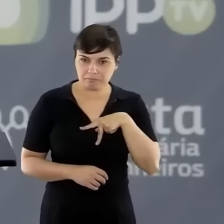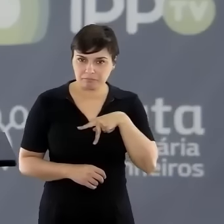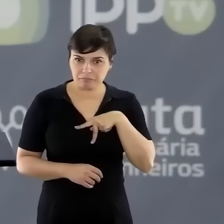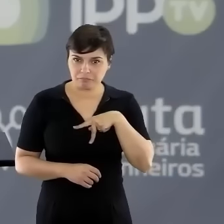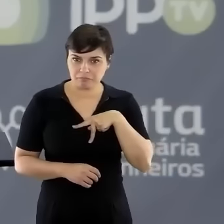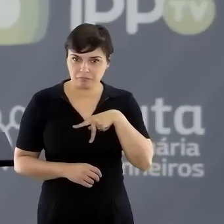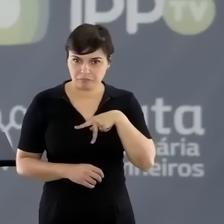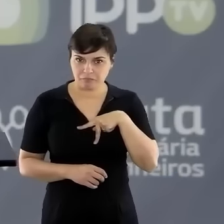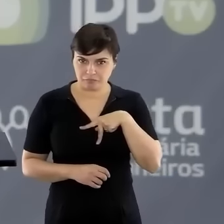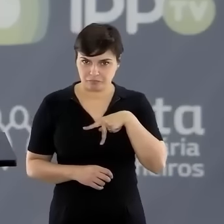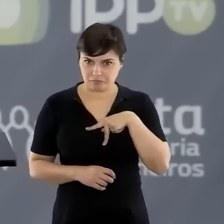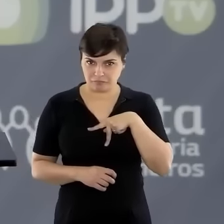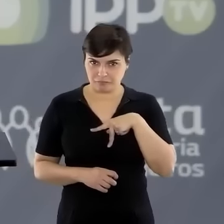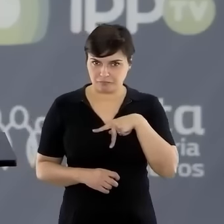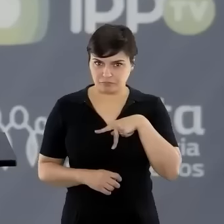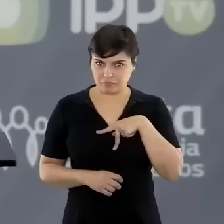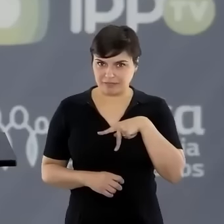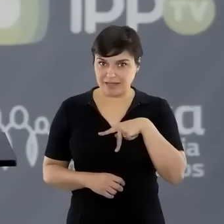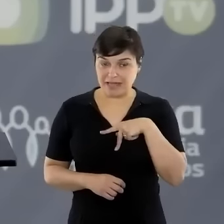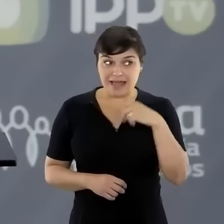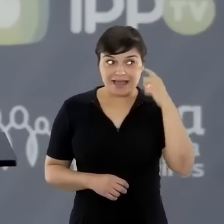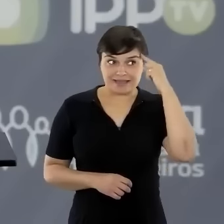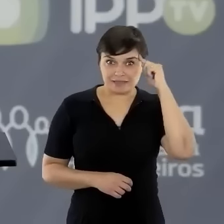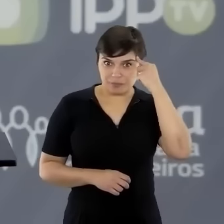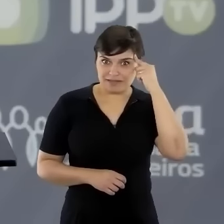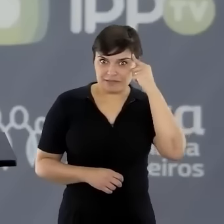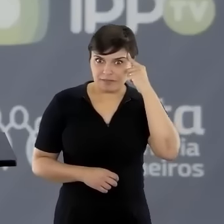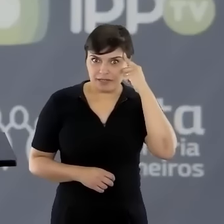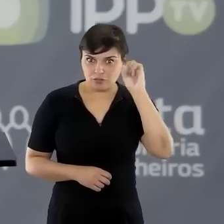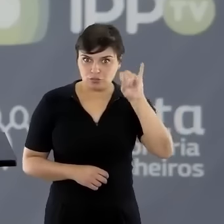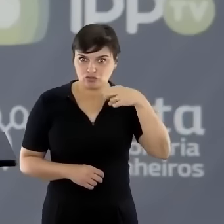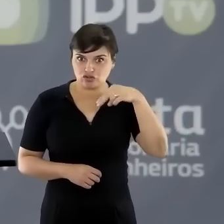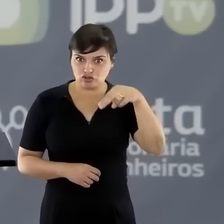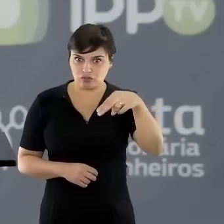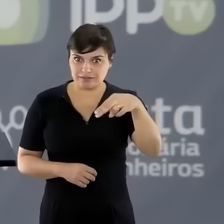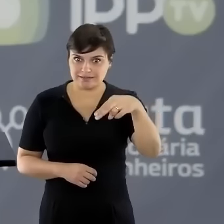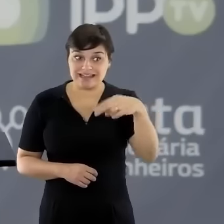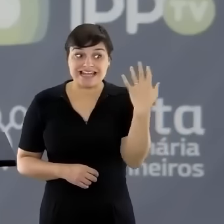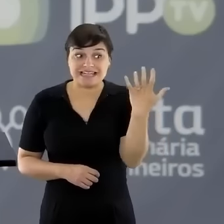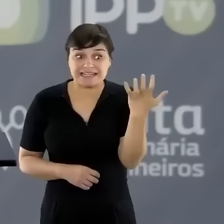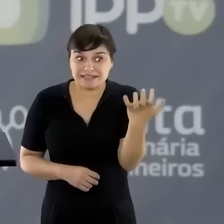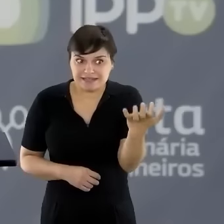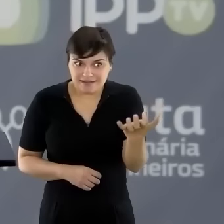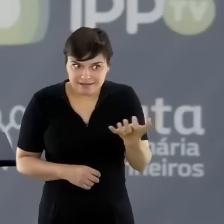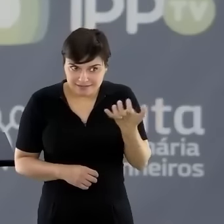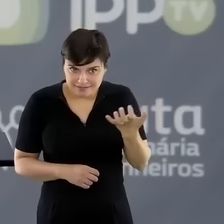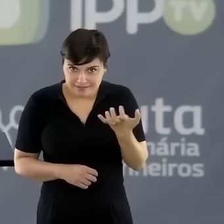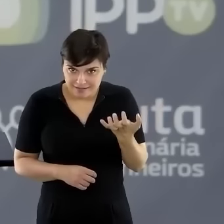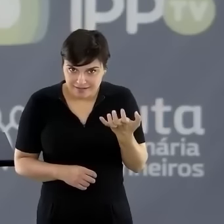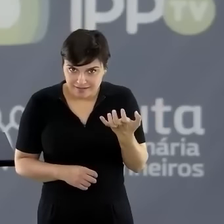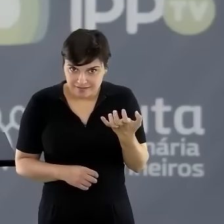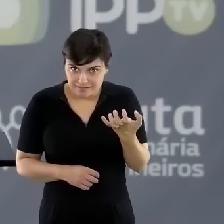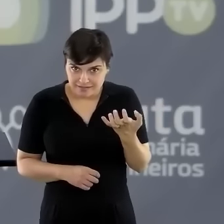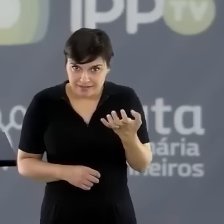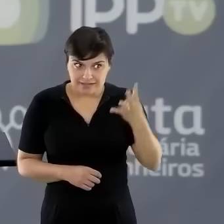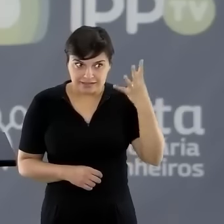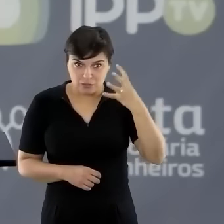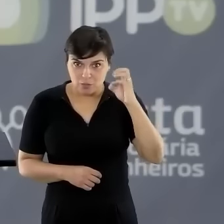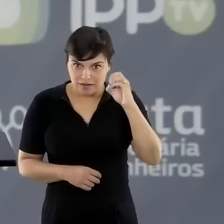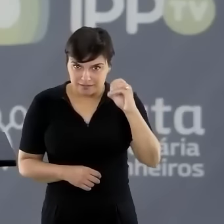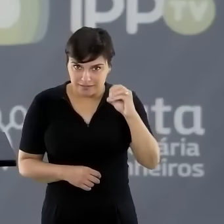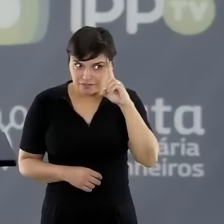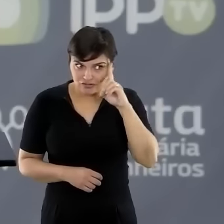40 dias nen será subvertida qual era o sucesso de Jonas dde 40 dias ní perecer como Sodoma e